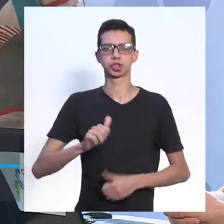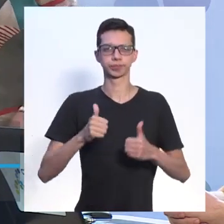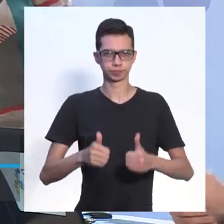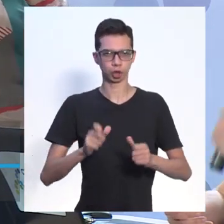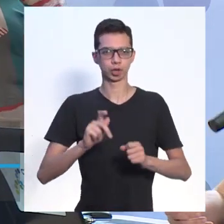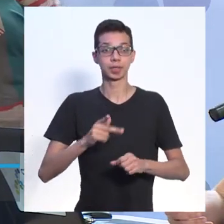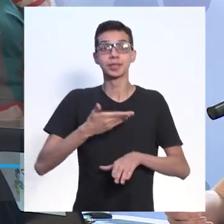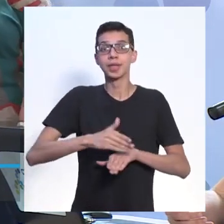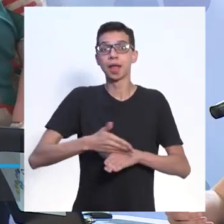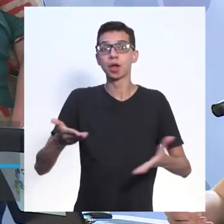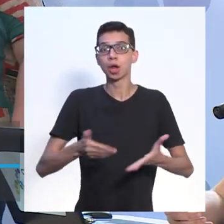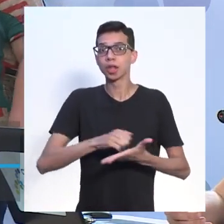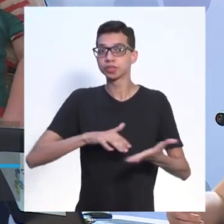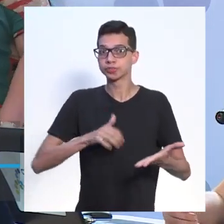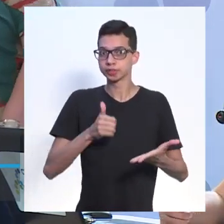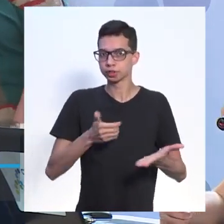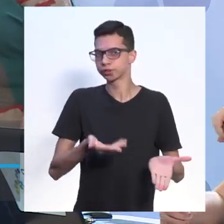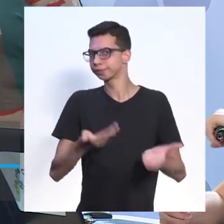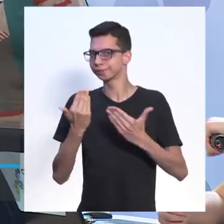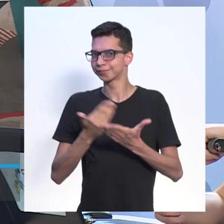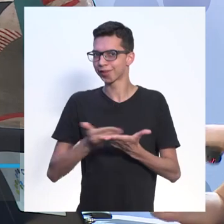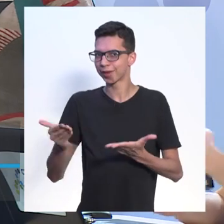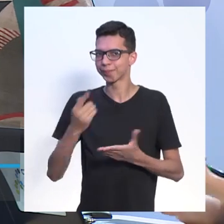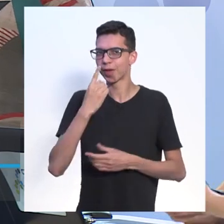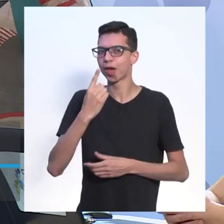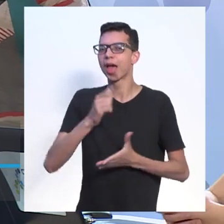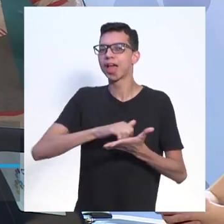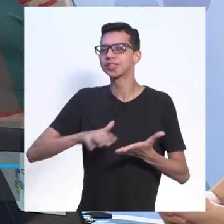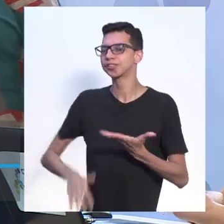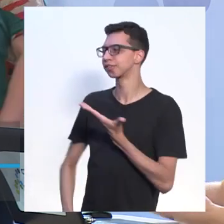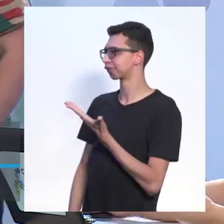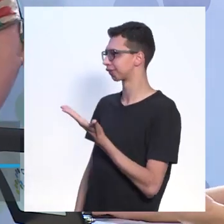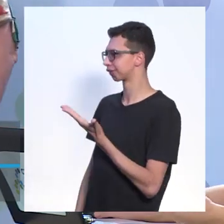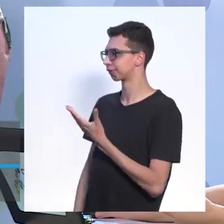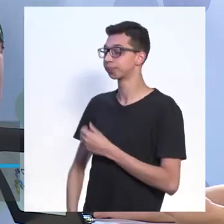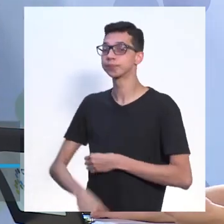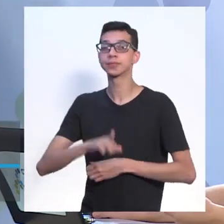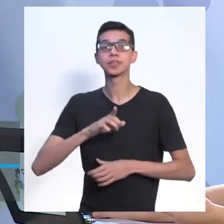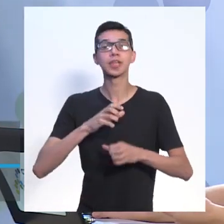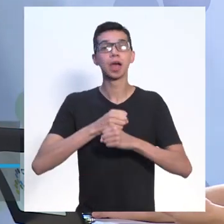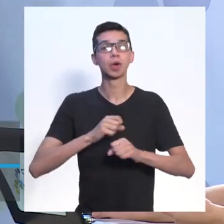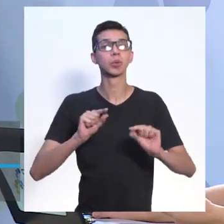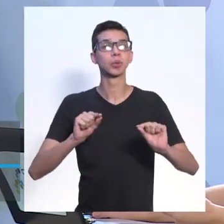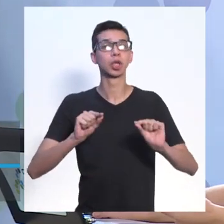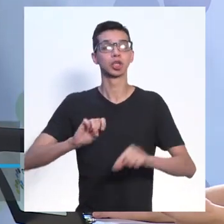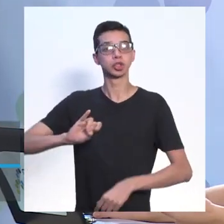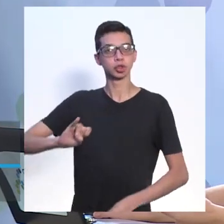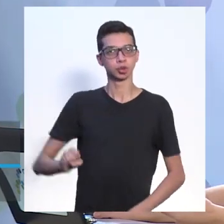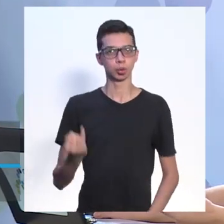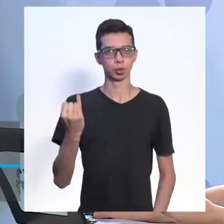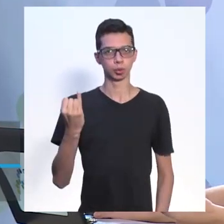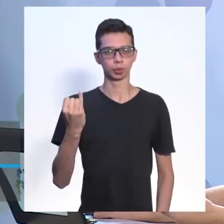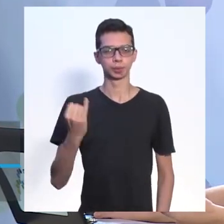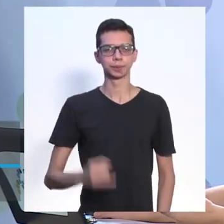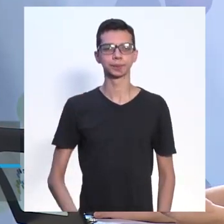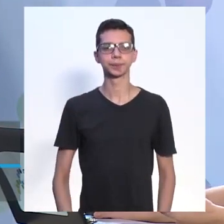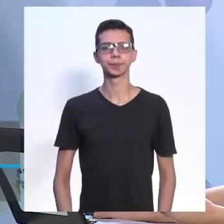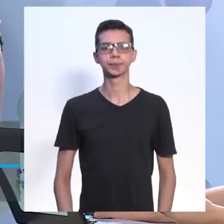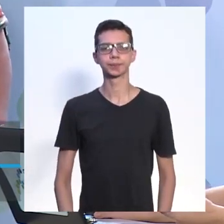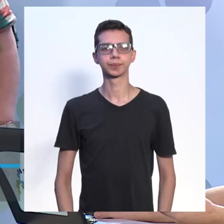tentar uma atividade? Bora. Olha a atividade. Calcule os juros